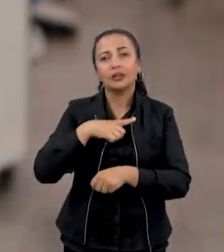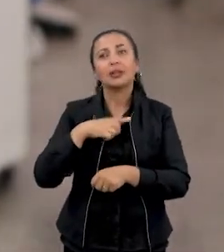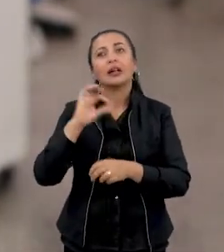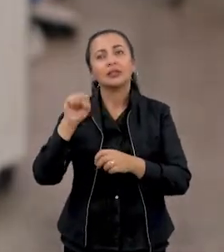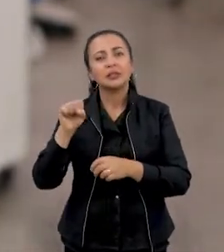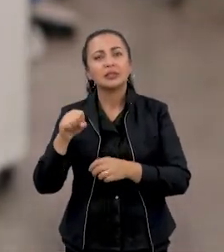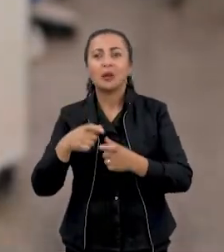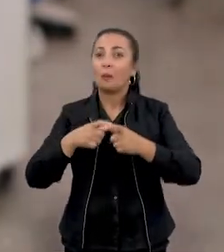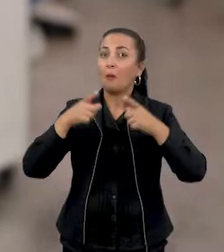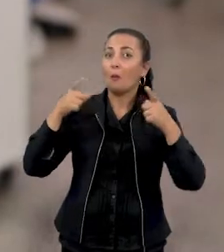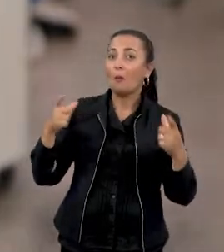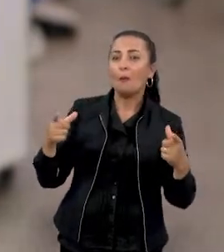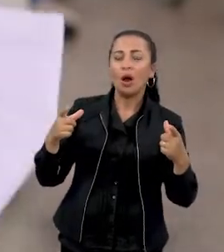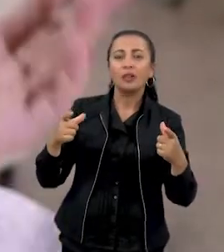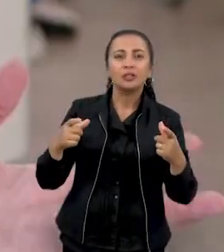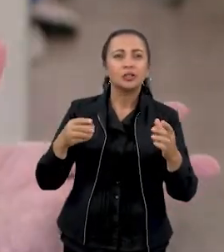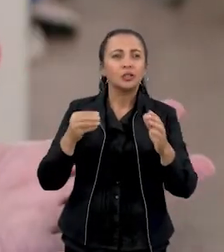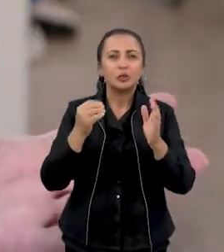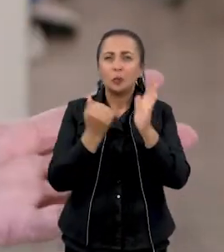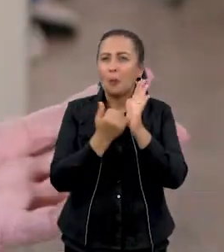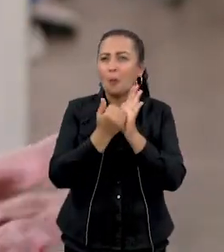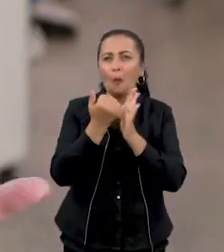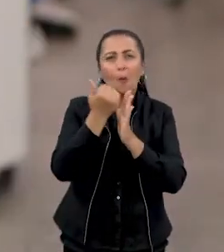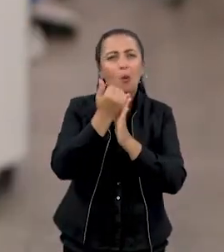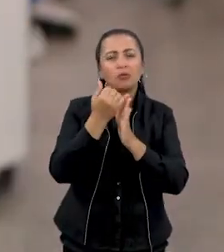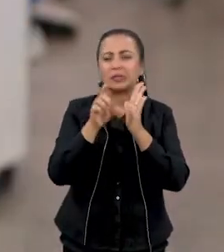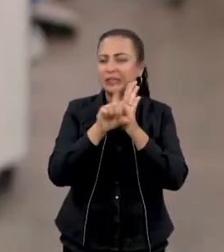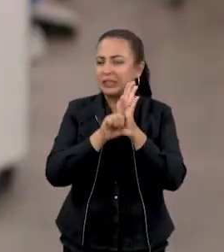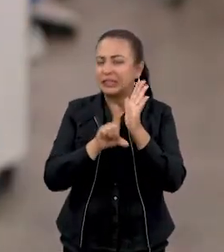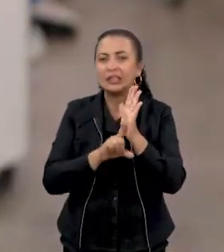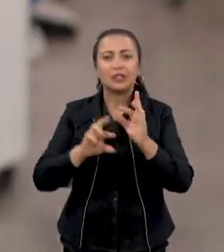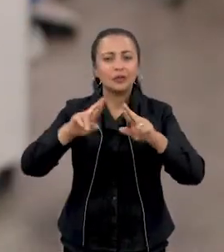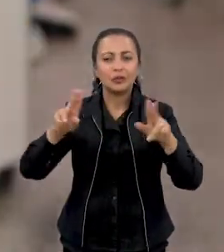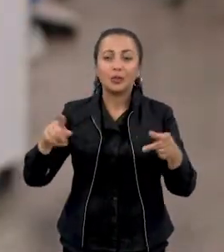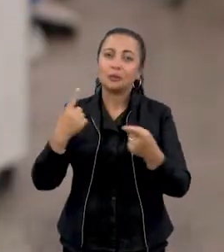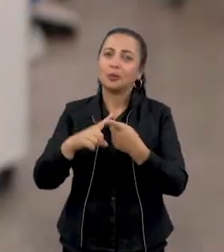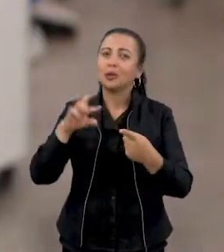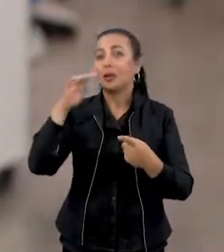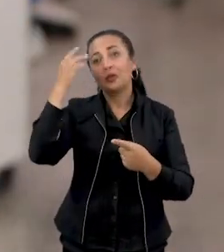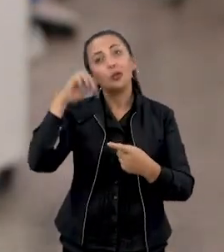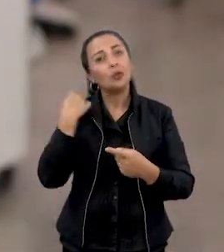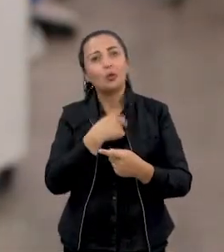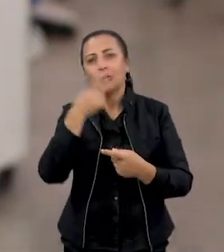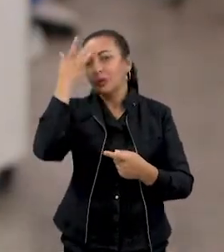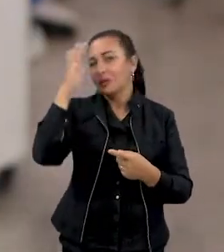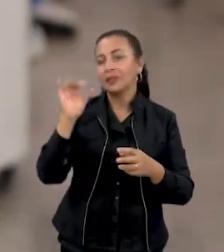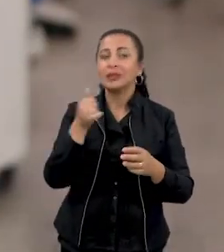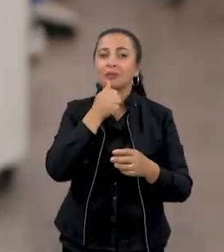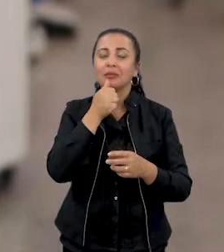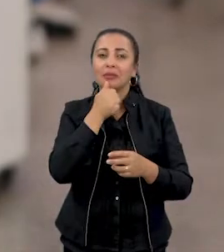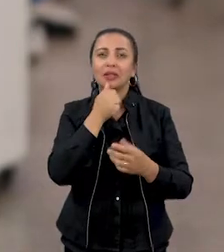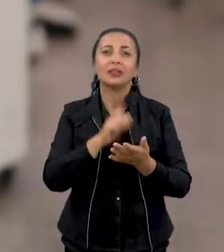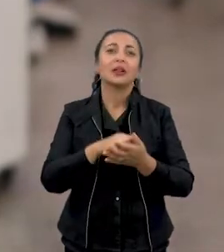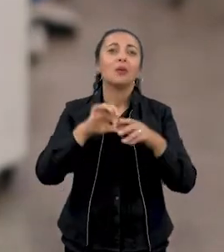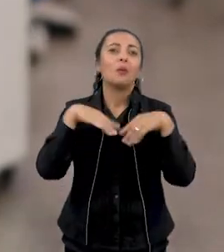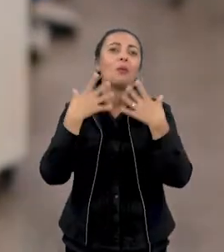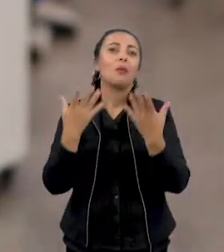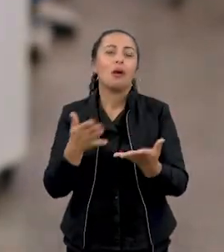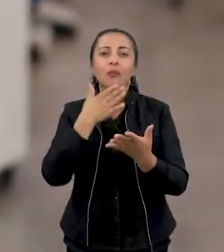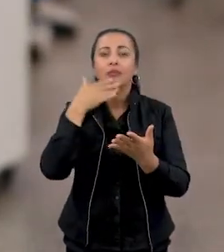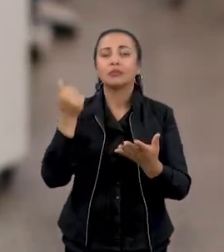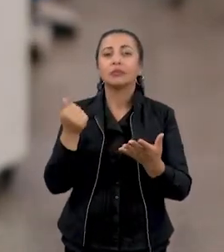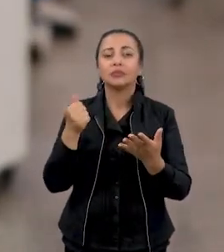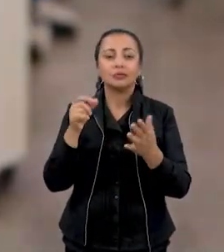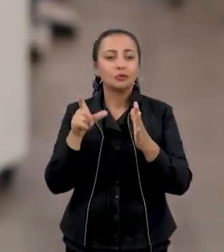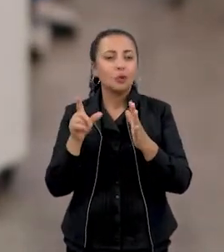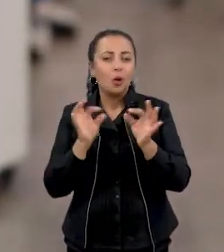você tem, inclusive, uma grande gama de protocolos diferentes, porque a gente não sabe ainda, na realidade,